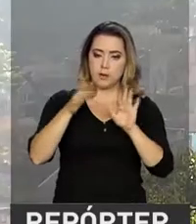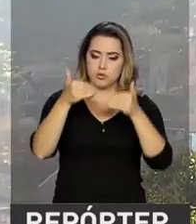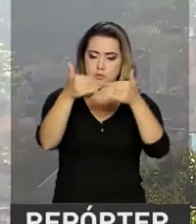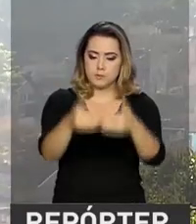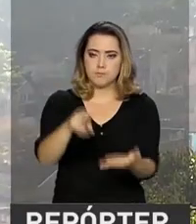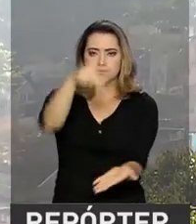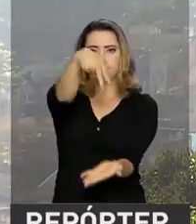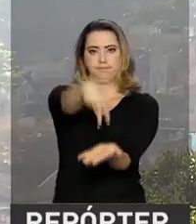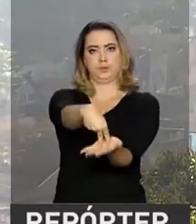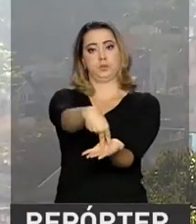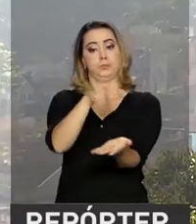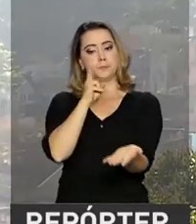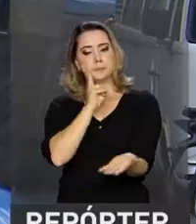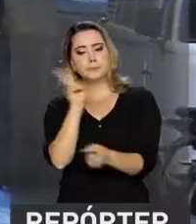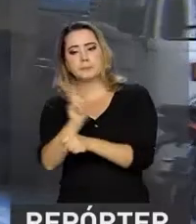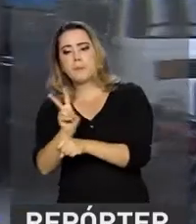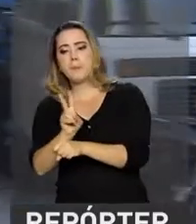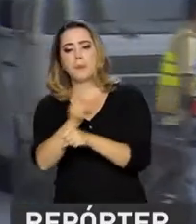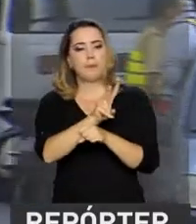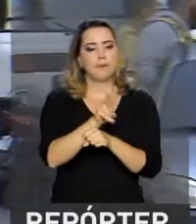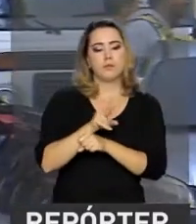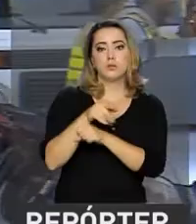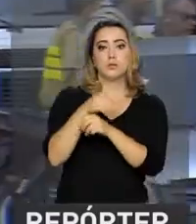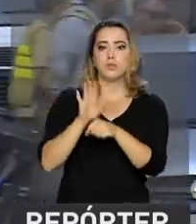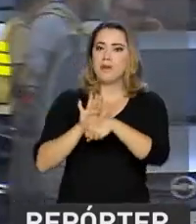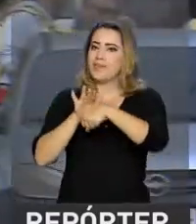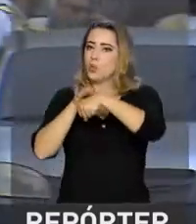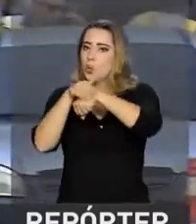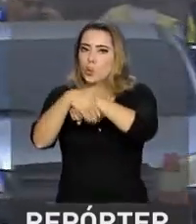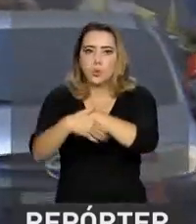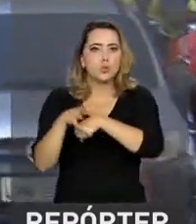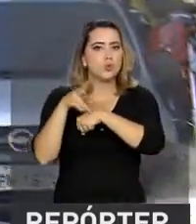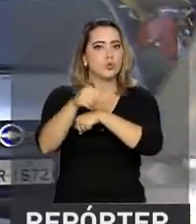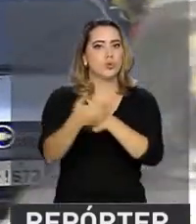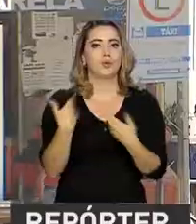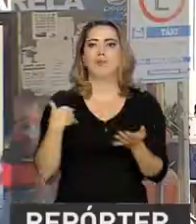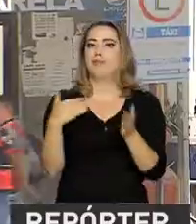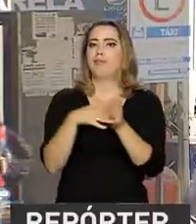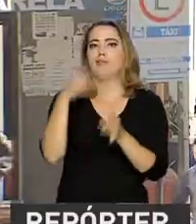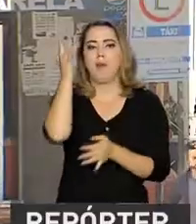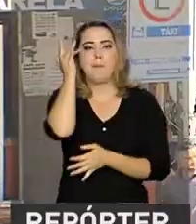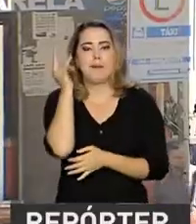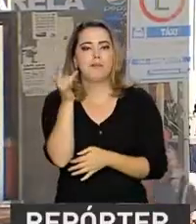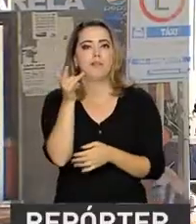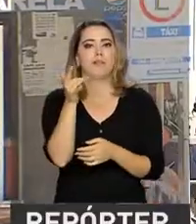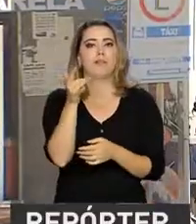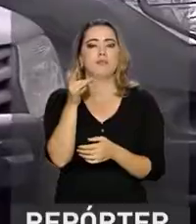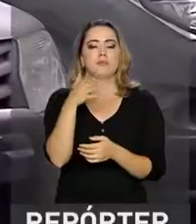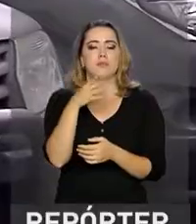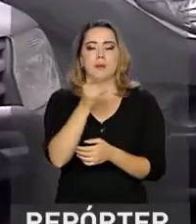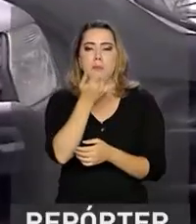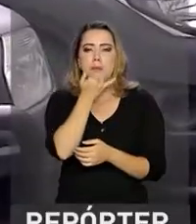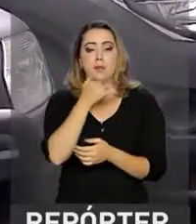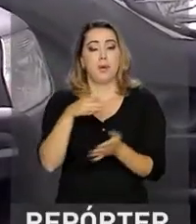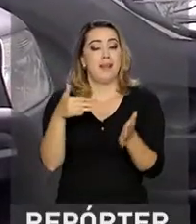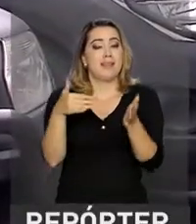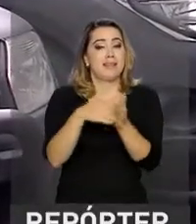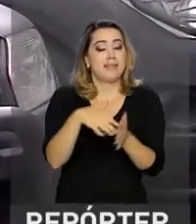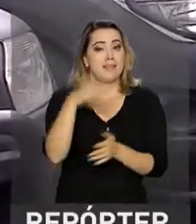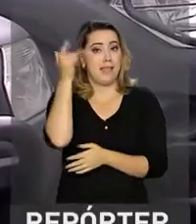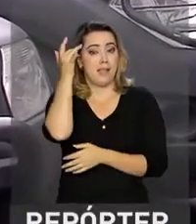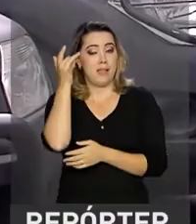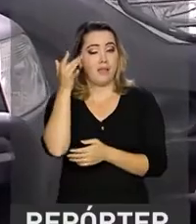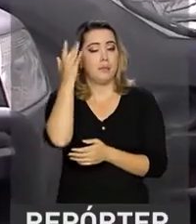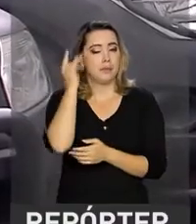e nós vamos passar a noite lá, nós não vamos sair pelo menos até amanhã e esperamos que dê resultado